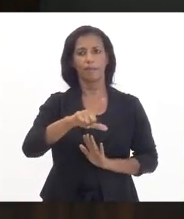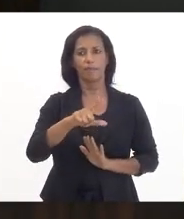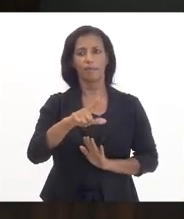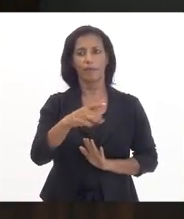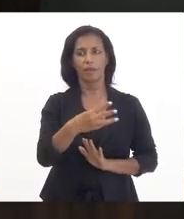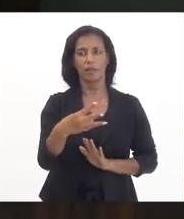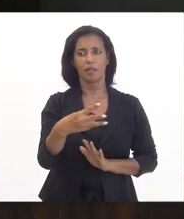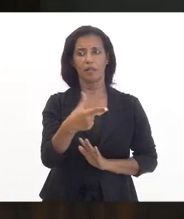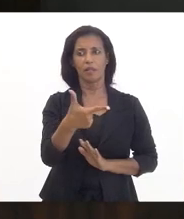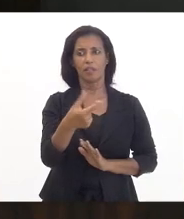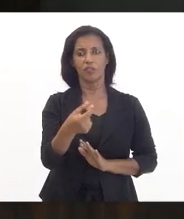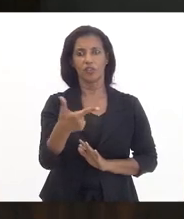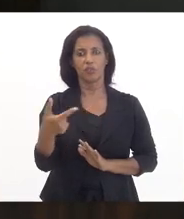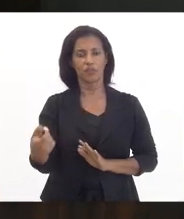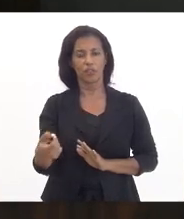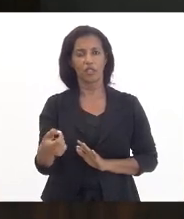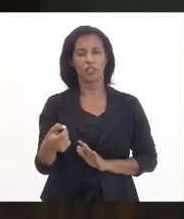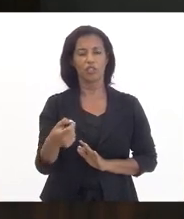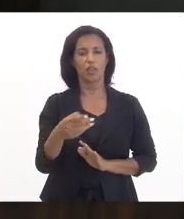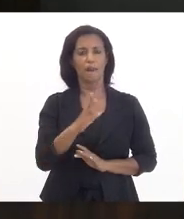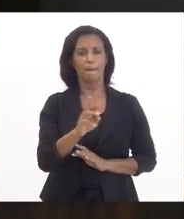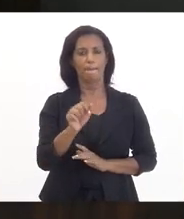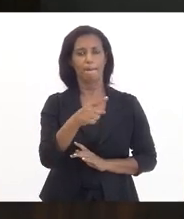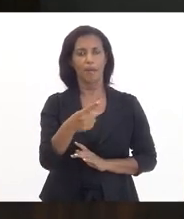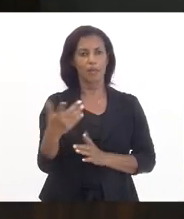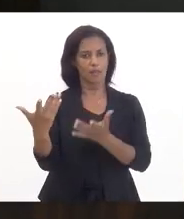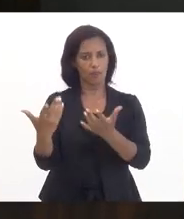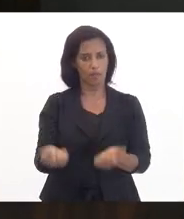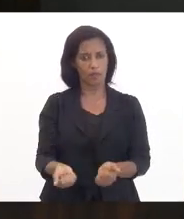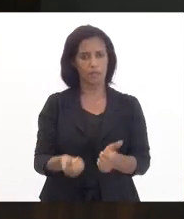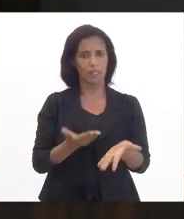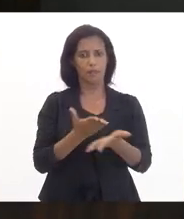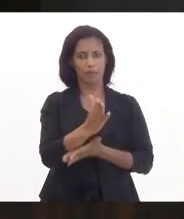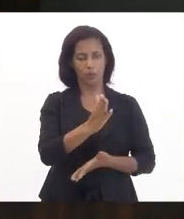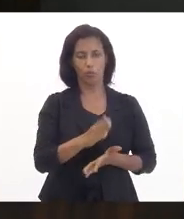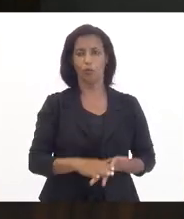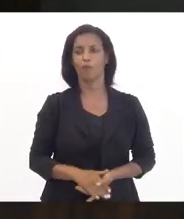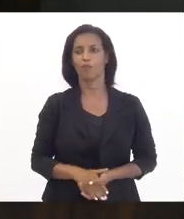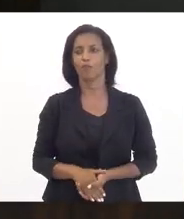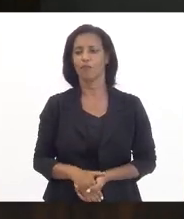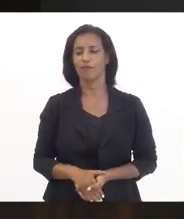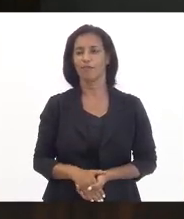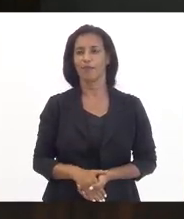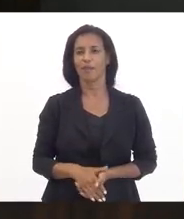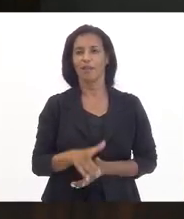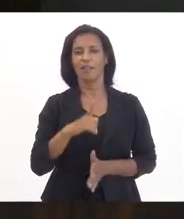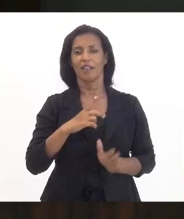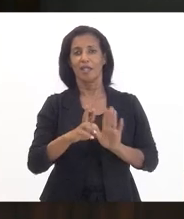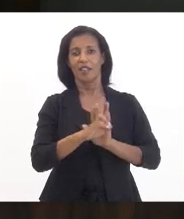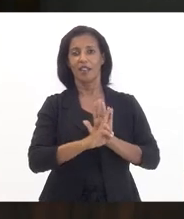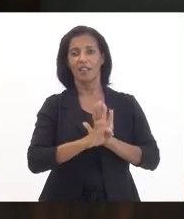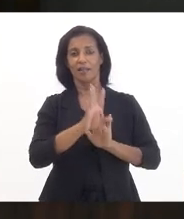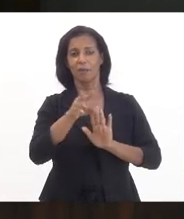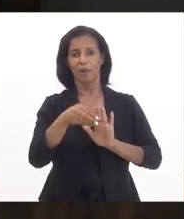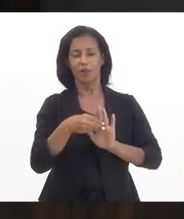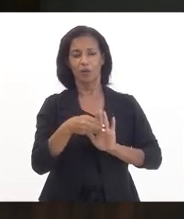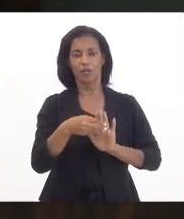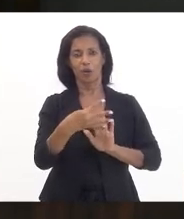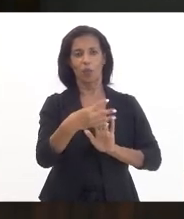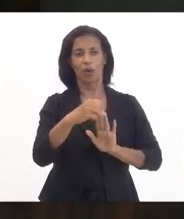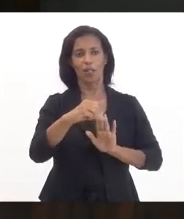número 3320 20, deputado Brazão, se eu te que aprova, parece que estão aprovado. Há sobre a mesa requerimento para inclusão na ordem do dia